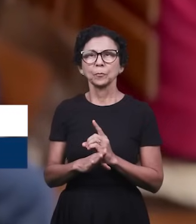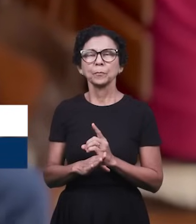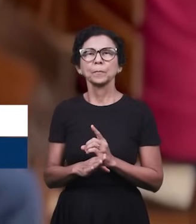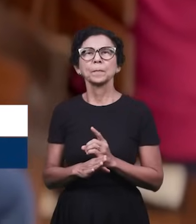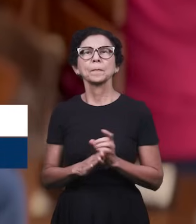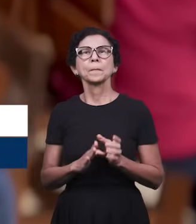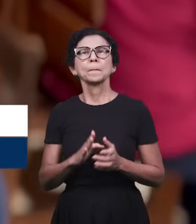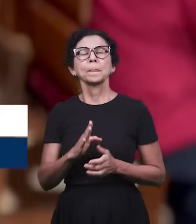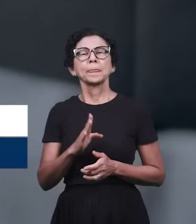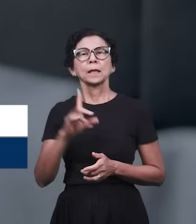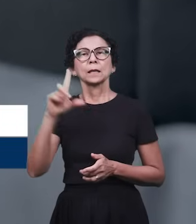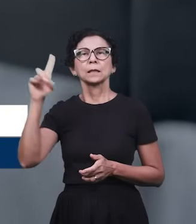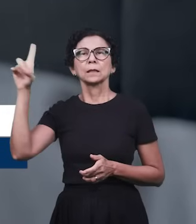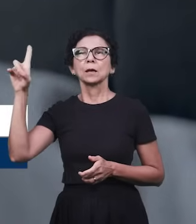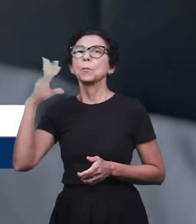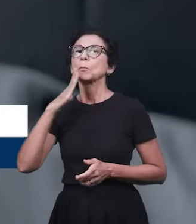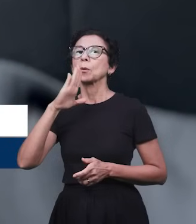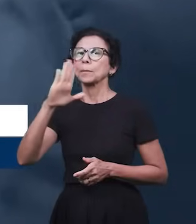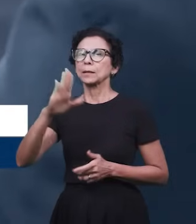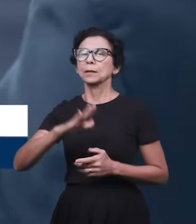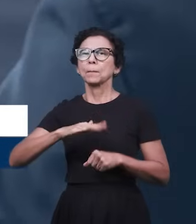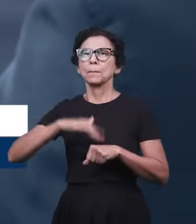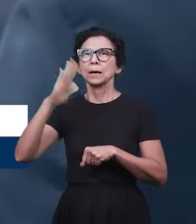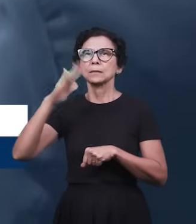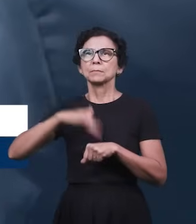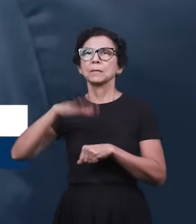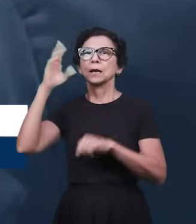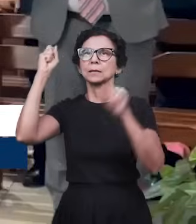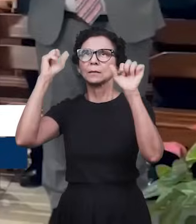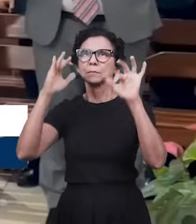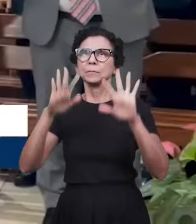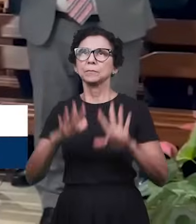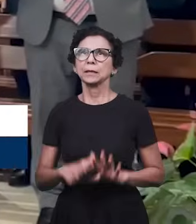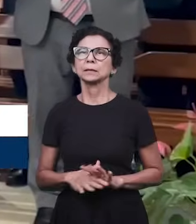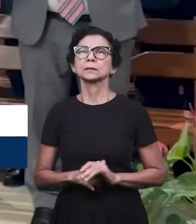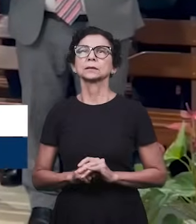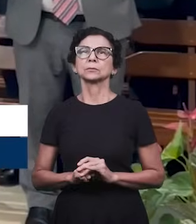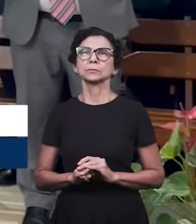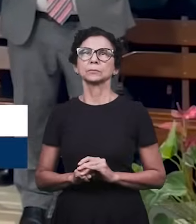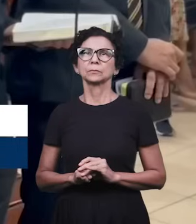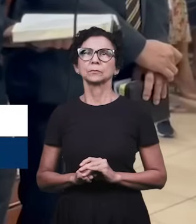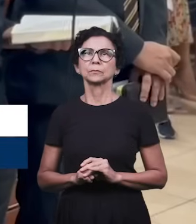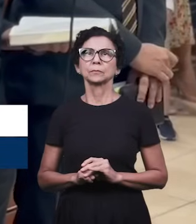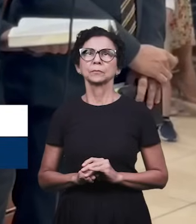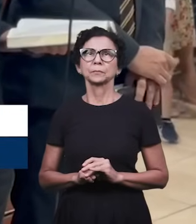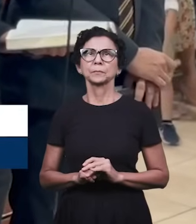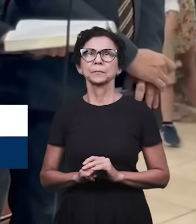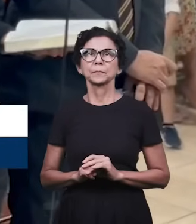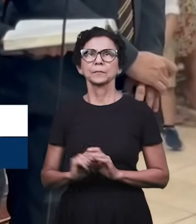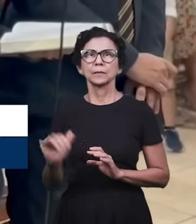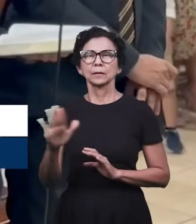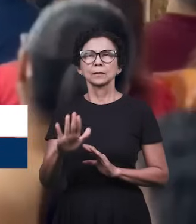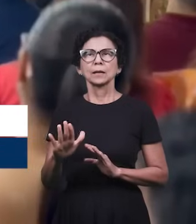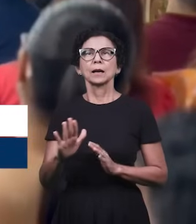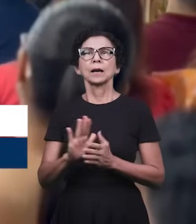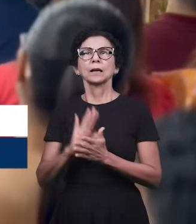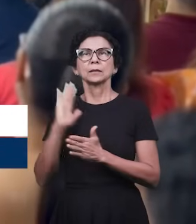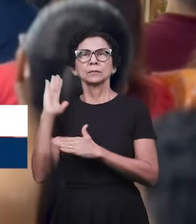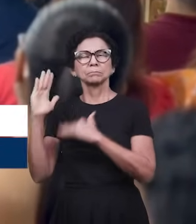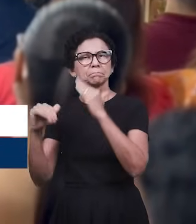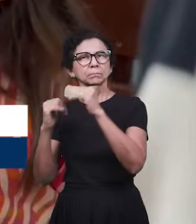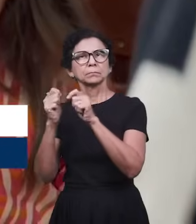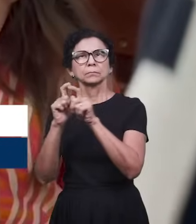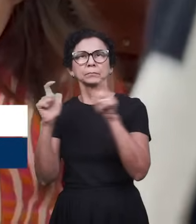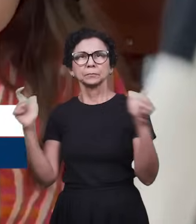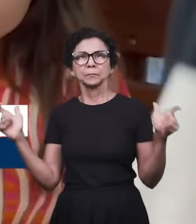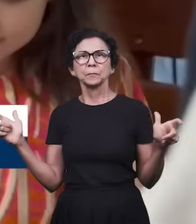mais ainda, porque o Senhor tem mostrado que haverá um grande crescimento aqui na nossa área. Tudo isso nós glorificamos e